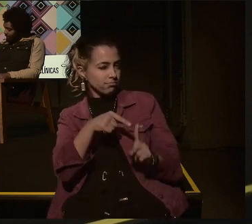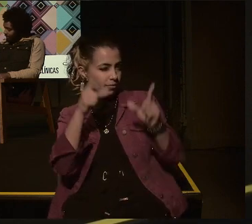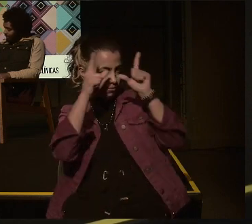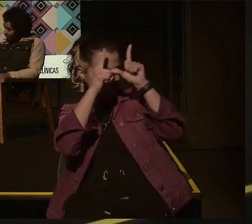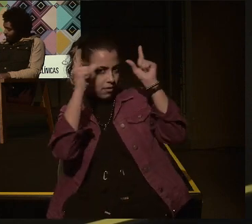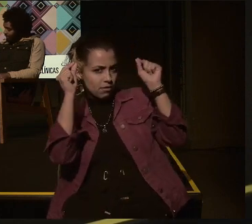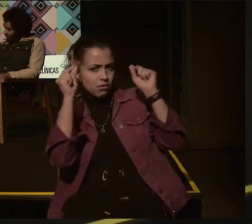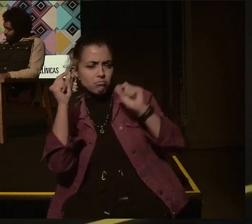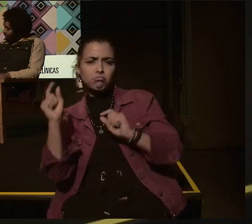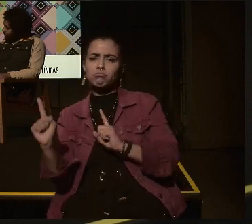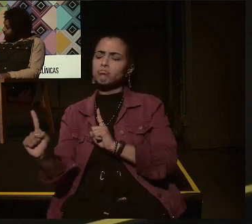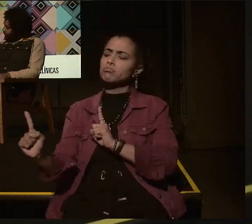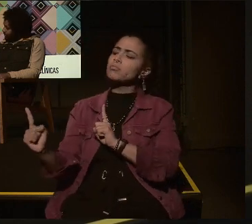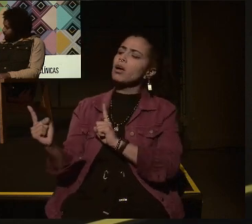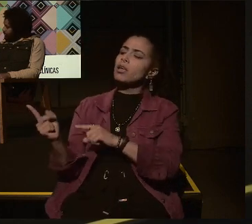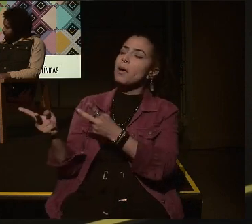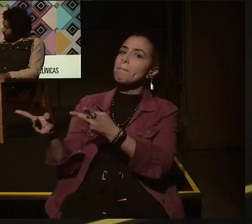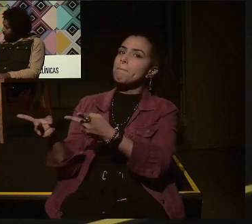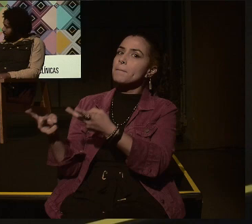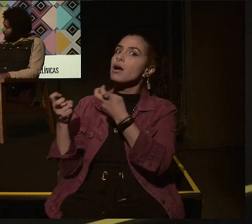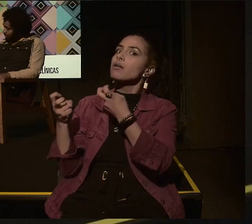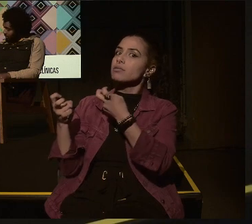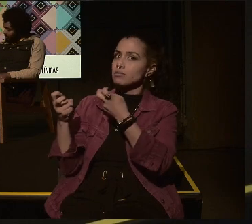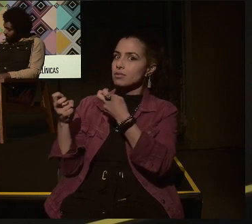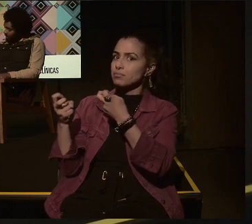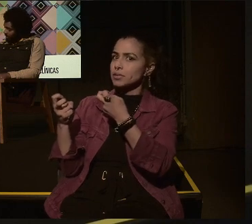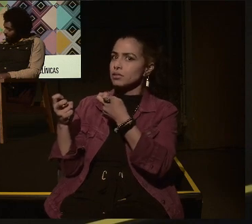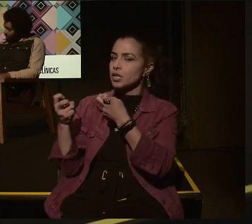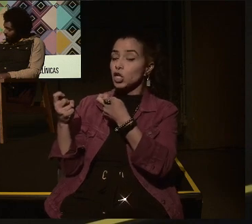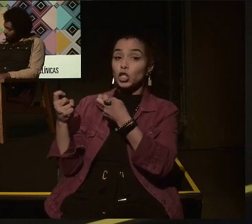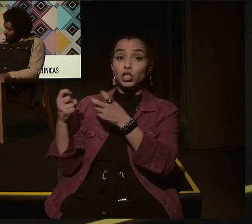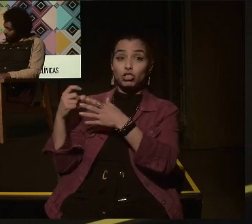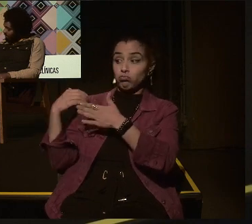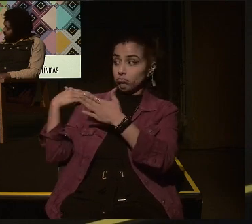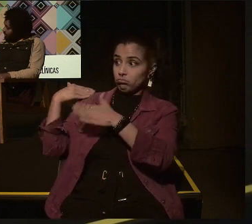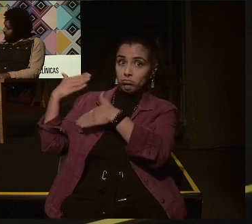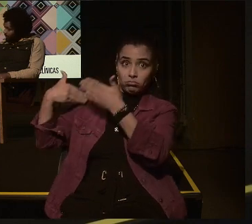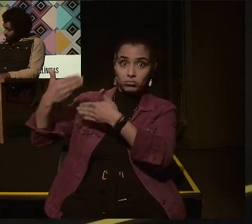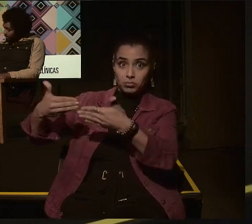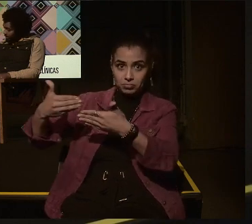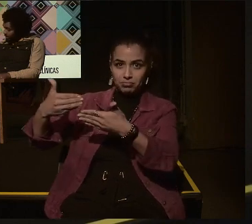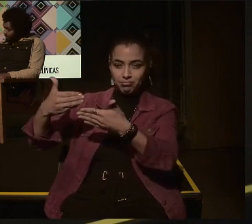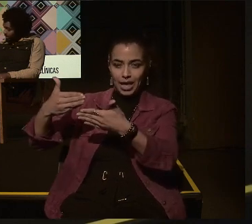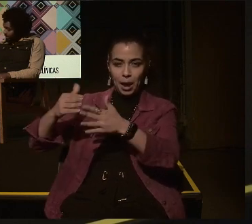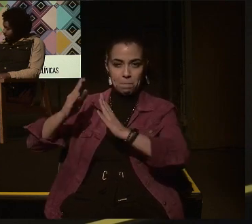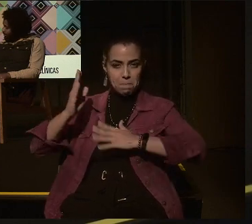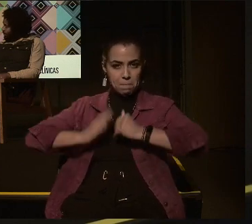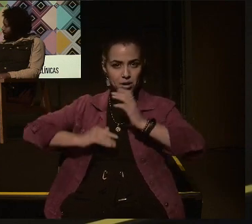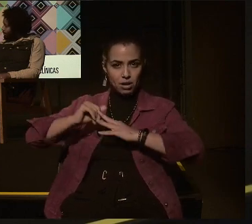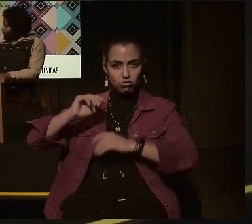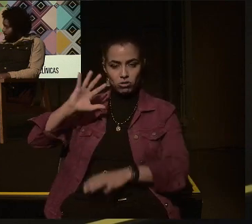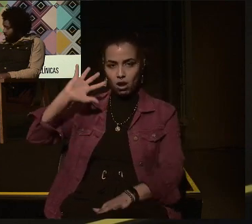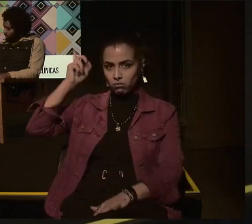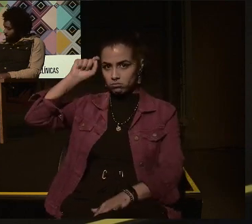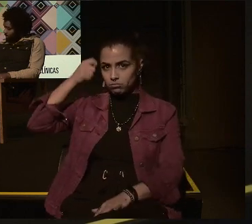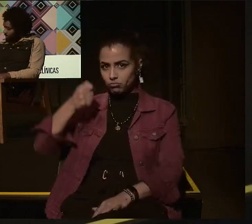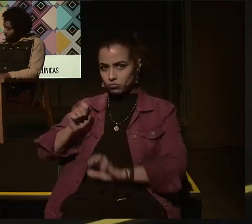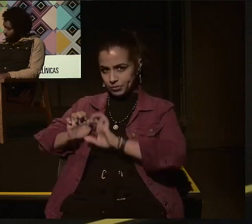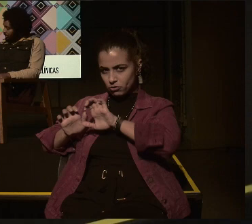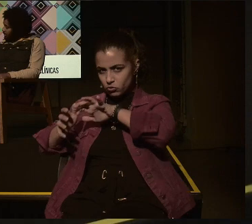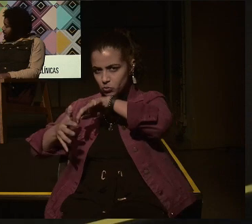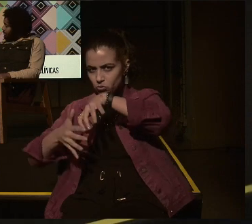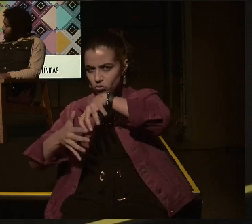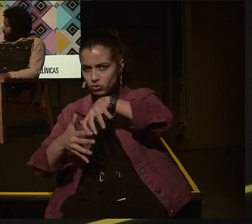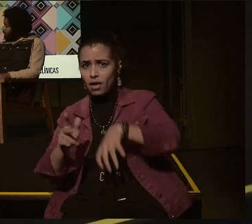num atributo cultural negro, diaspórico, ela tinha um elemento. Aí ela olha para ele e fala assim,